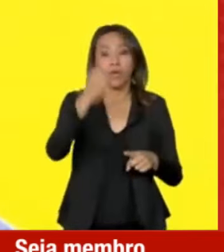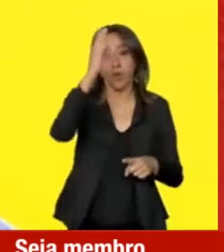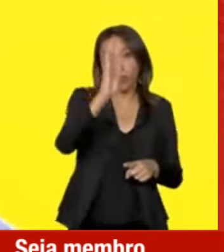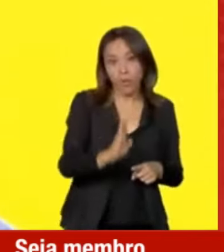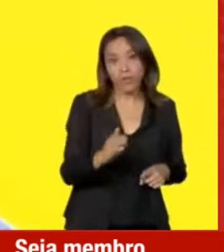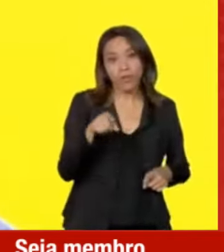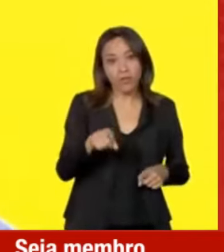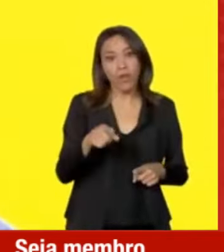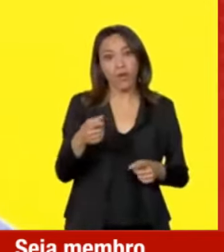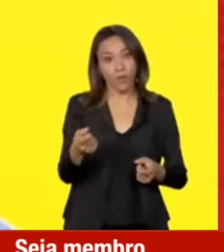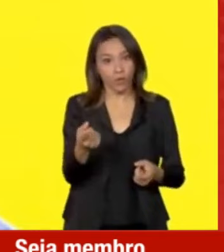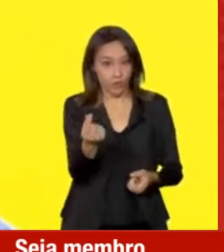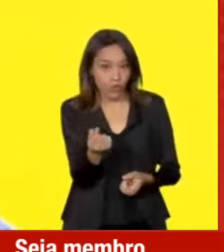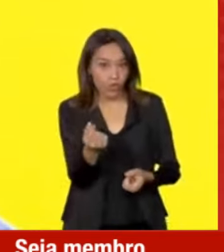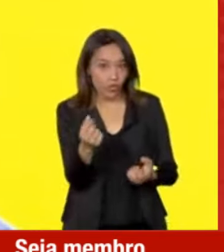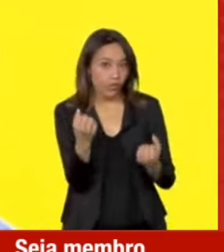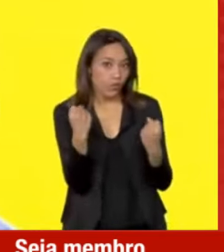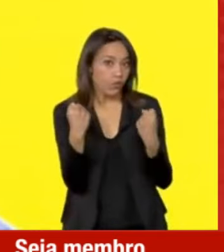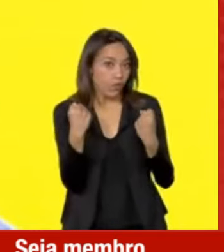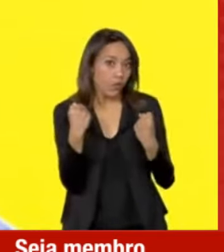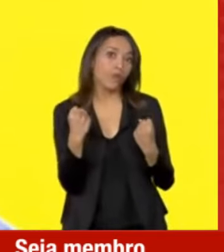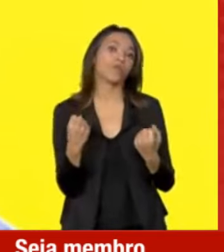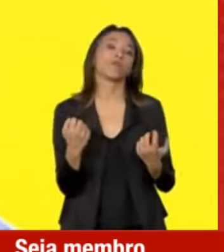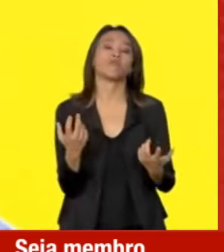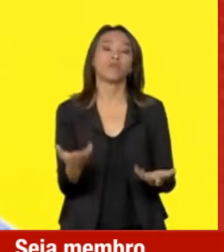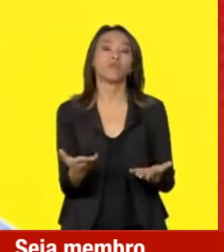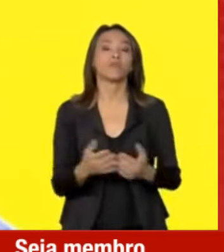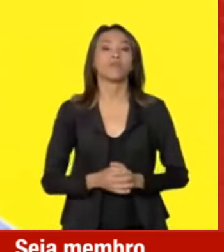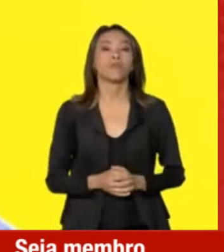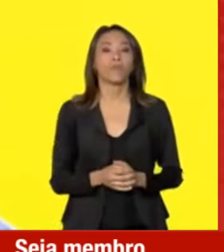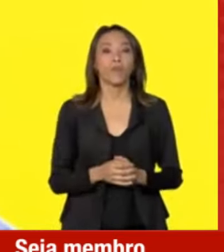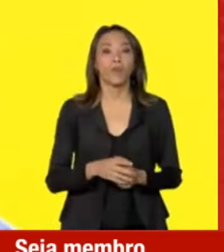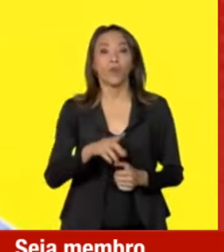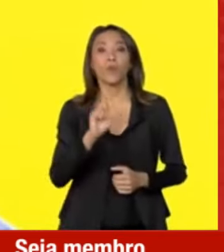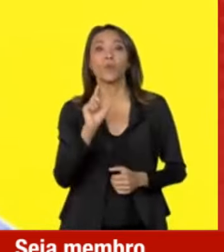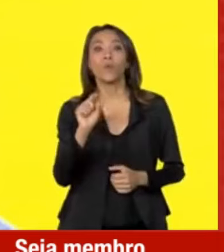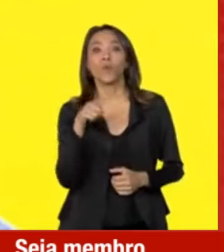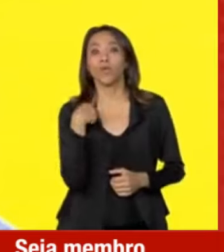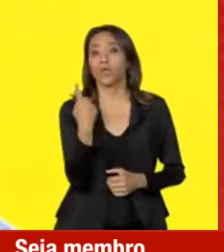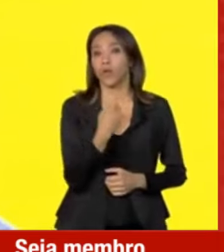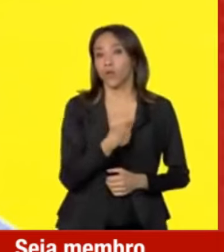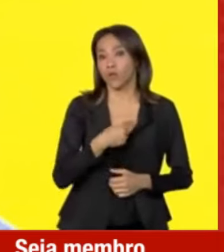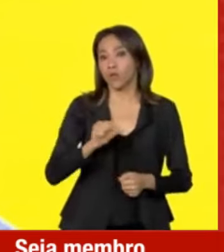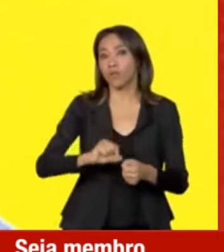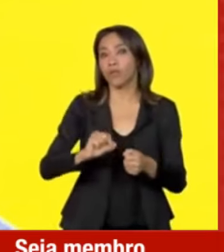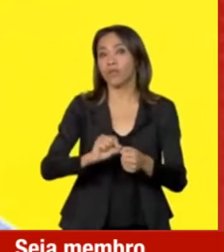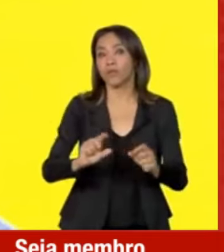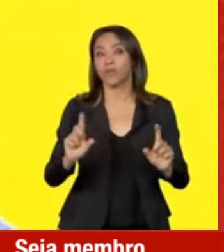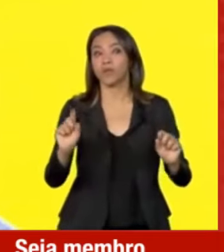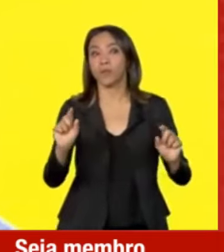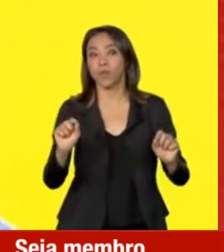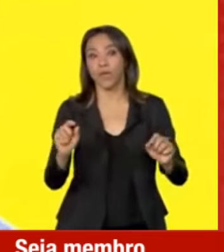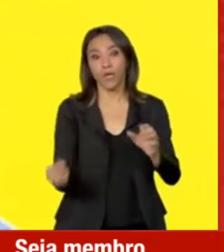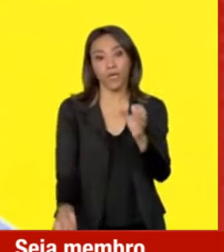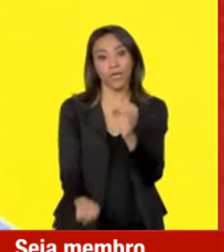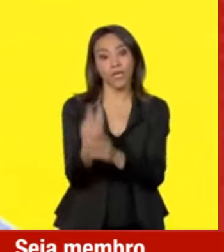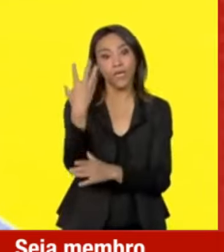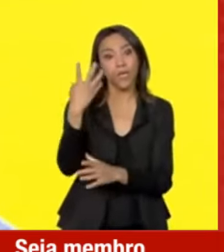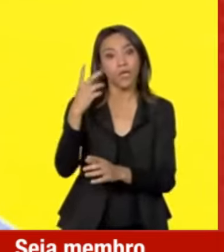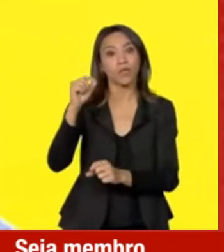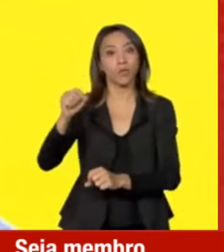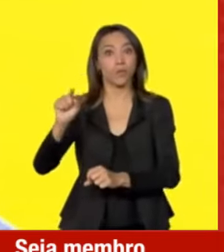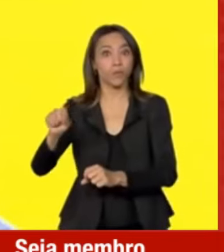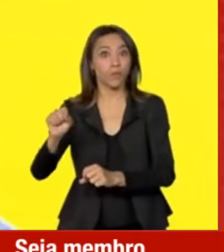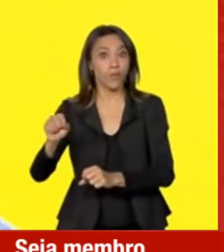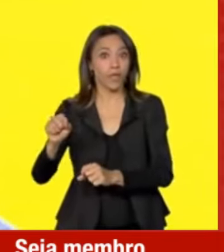em moeda forte e joga um pouco com isso. O que nós estamos fazendo agora é desenvolvendo um produto que é uma espécie de